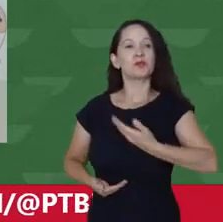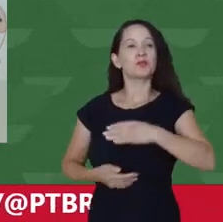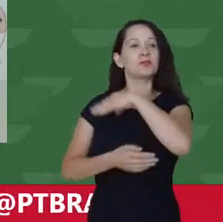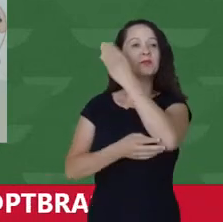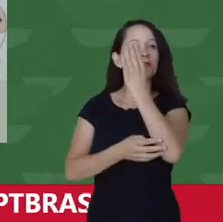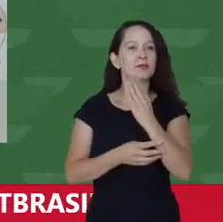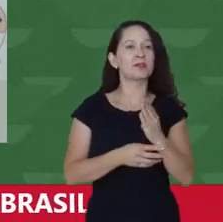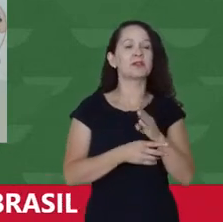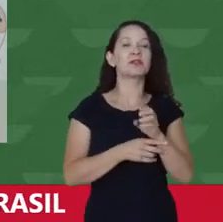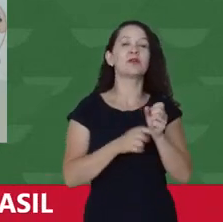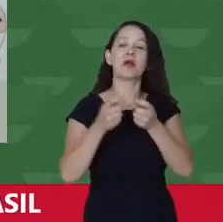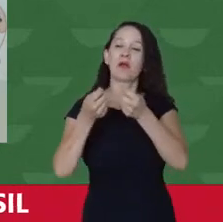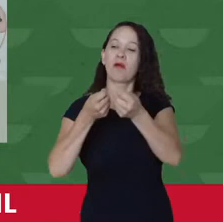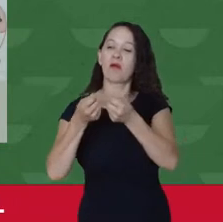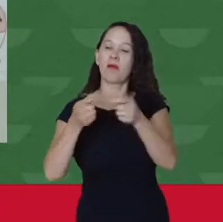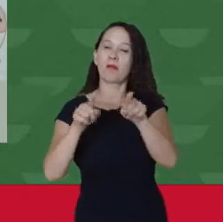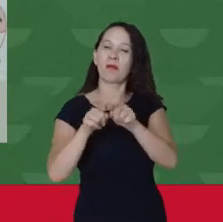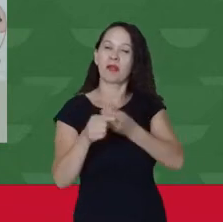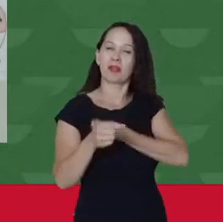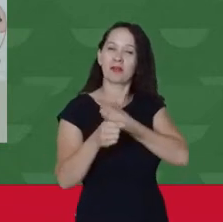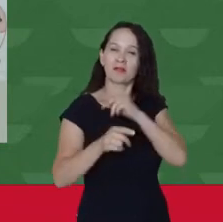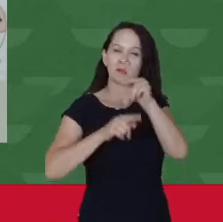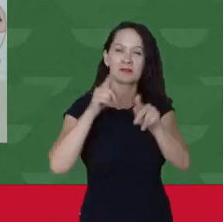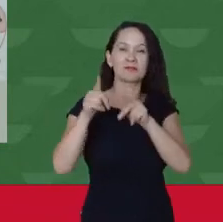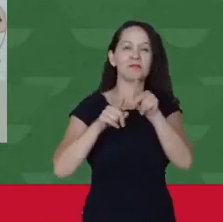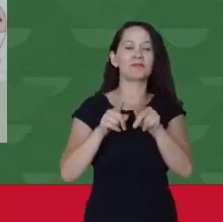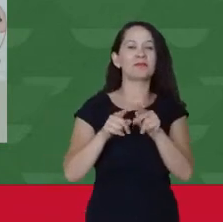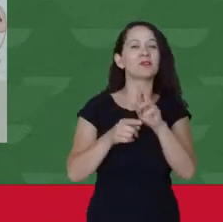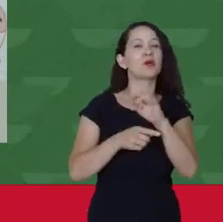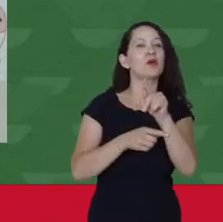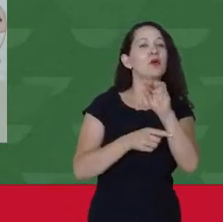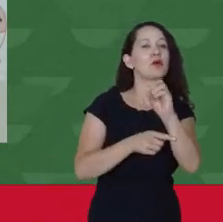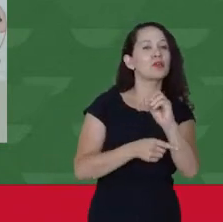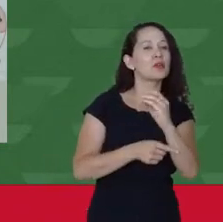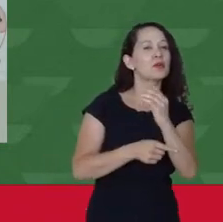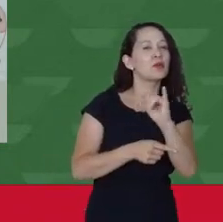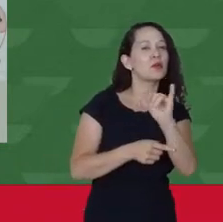Brasil, na economia, na vida do nosso povo. Rogério Correia.